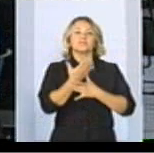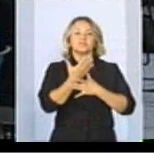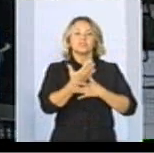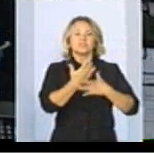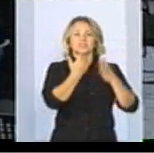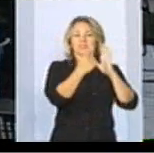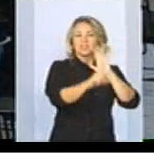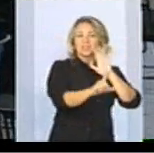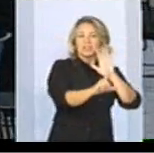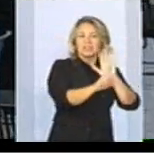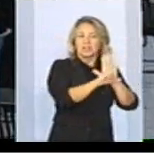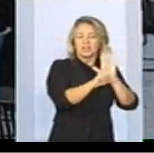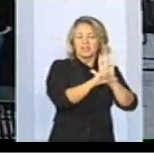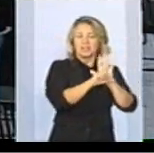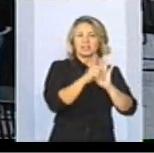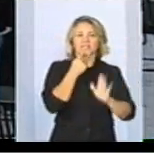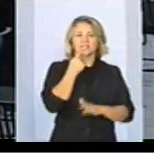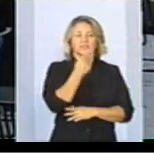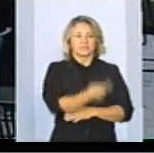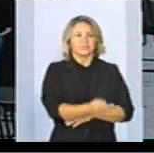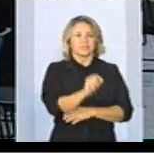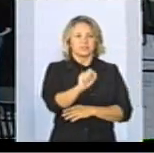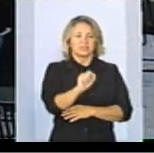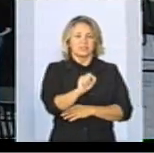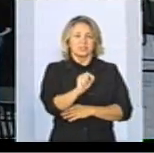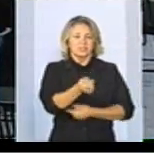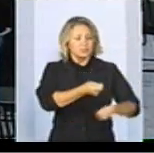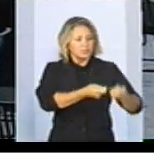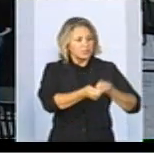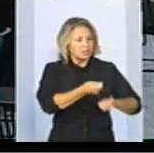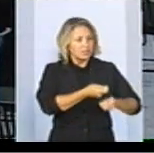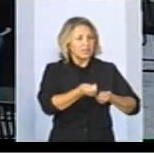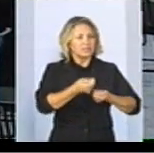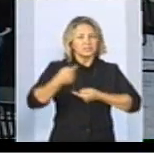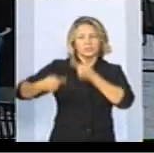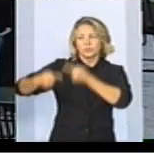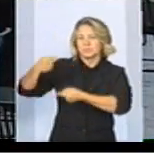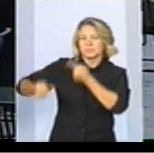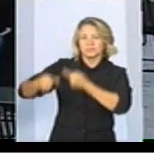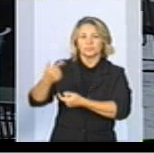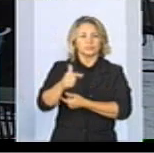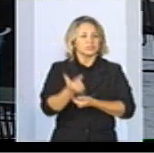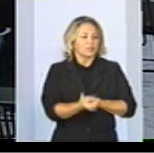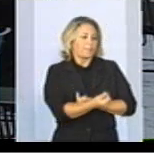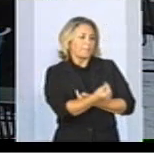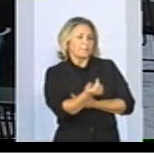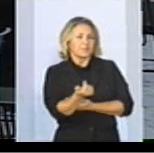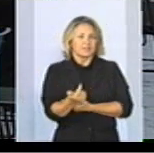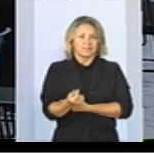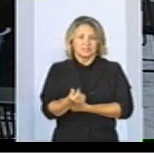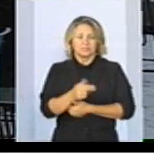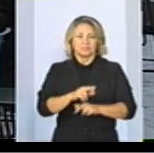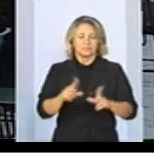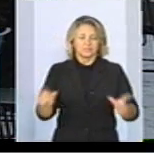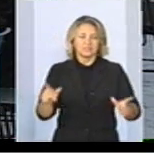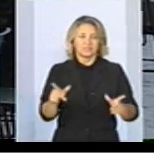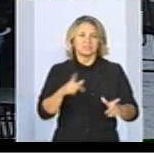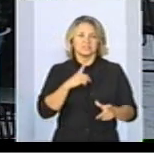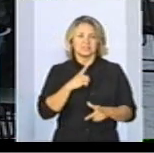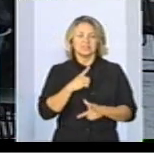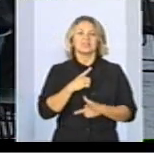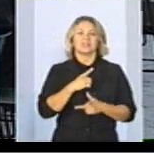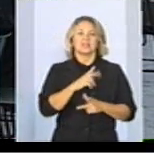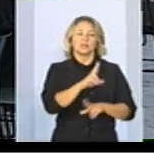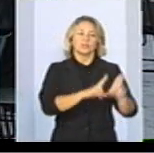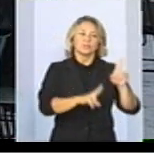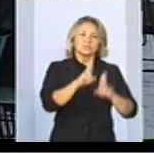Hawthorne, que afirma que em mercados onde a competição não é guiada por preço, competidores economicamente